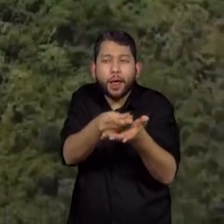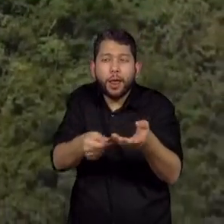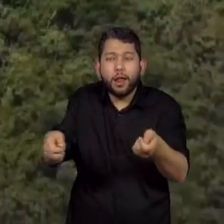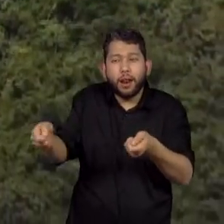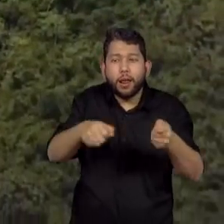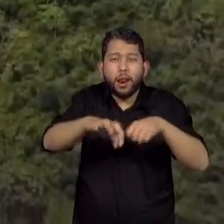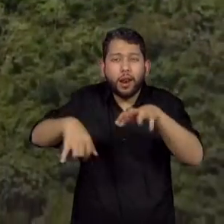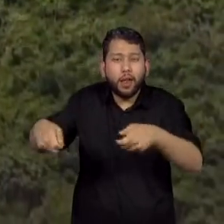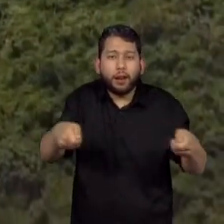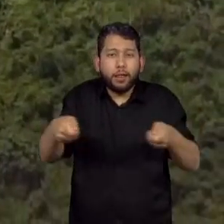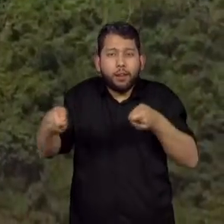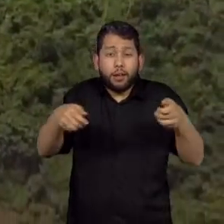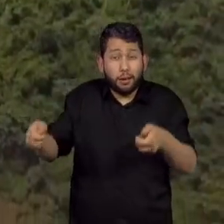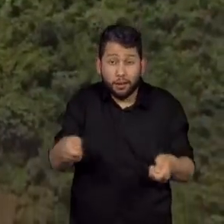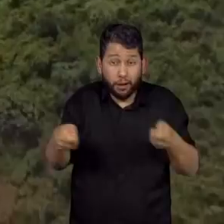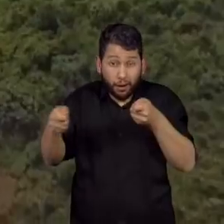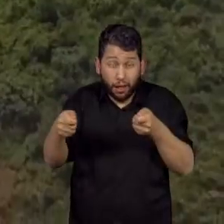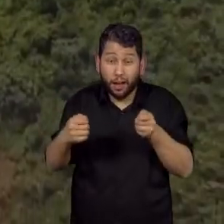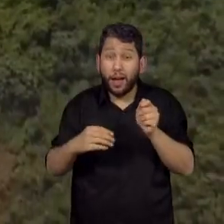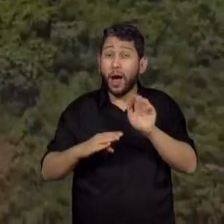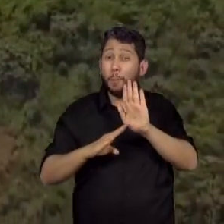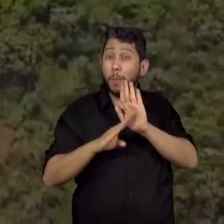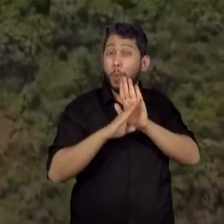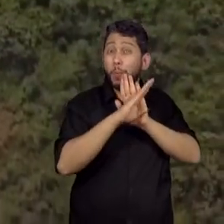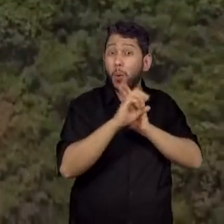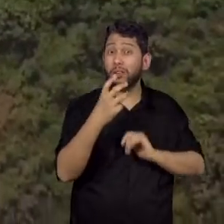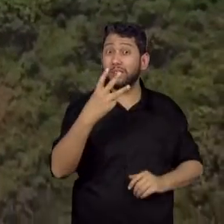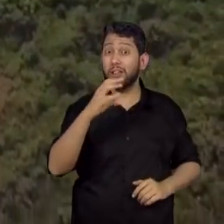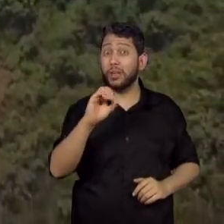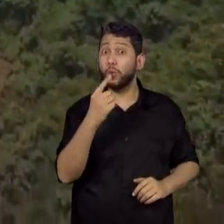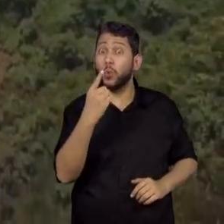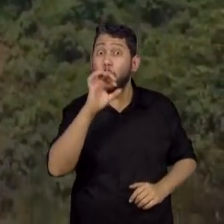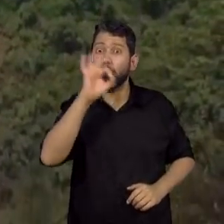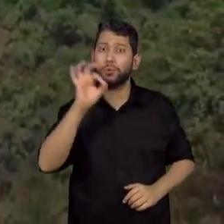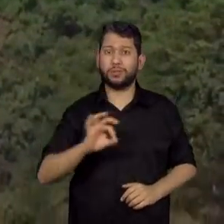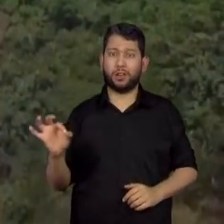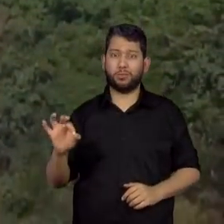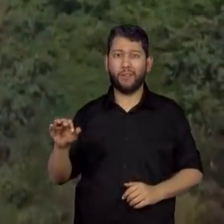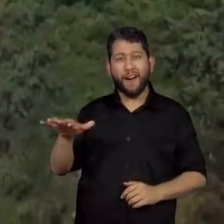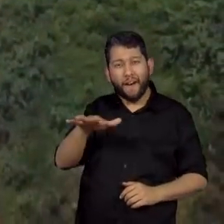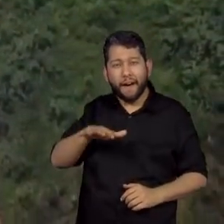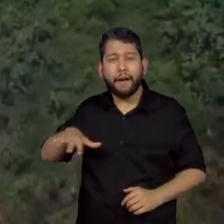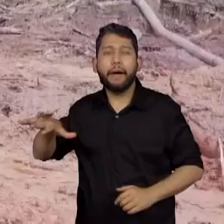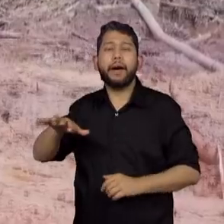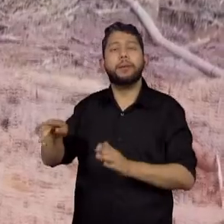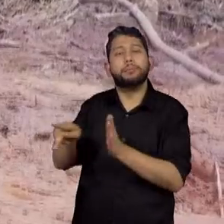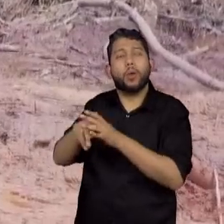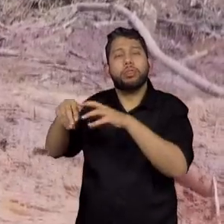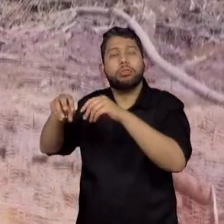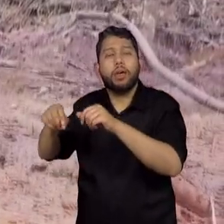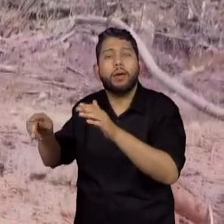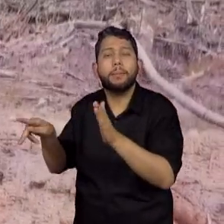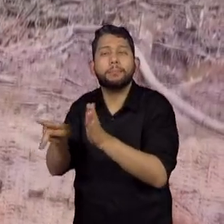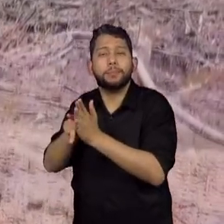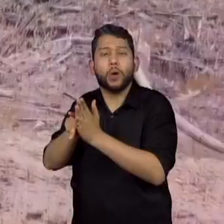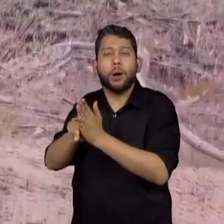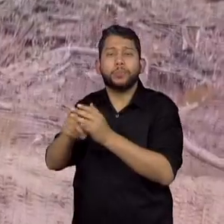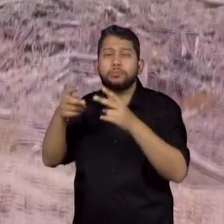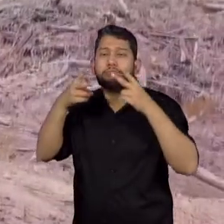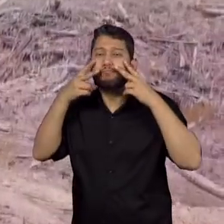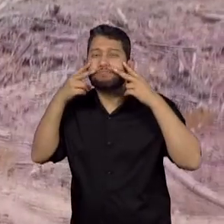protegidas, teve um aumento de 301%. E em terras indígenas, houve um salto de